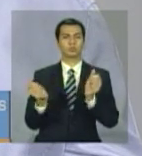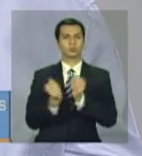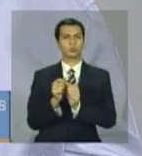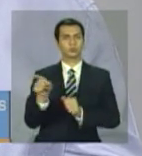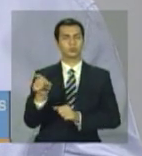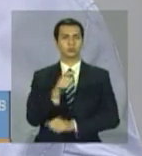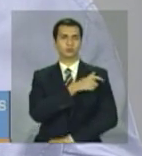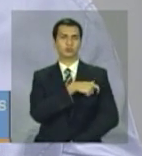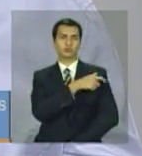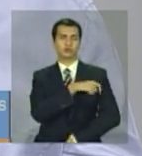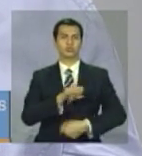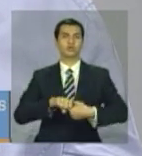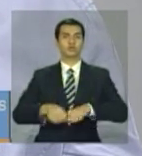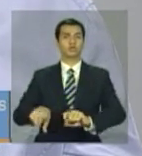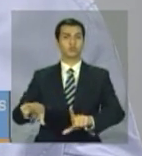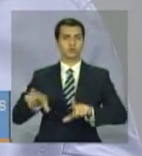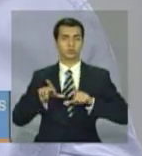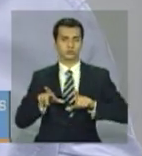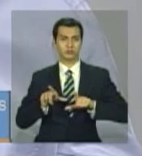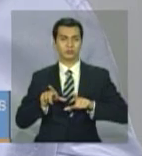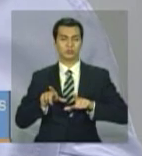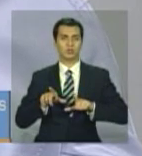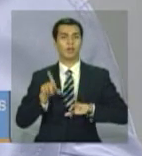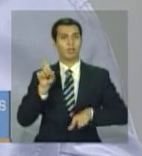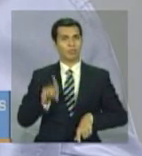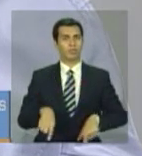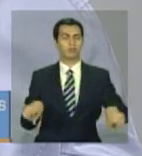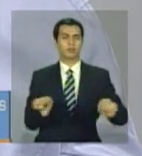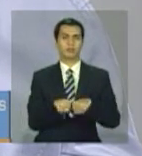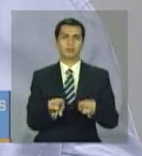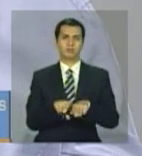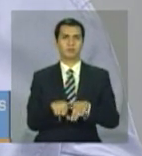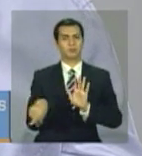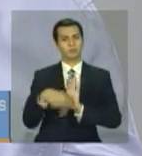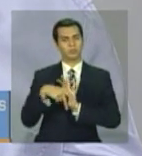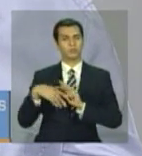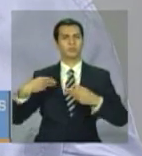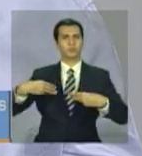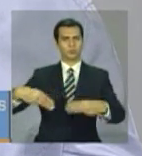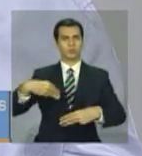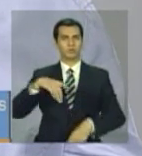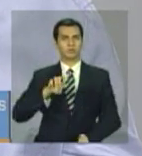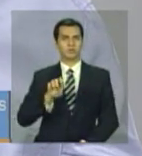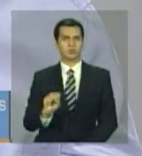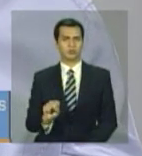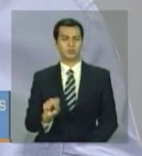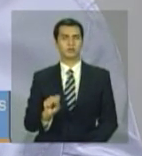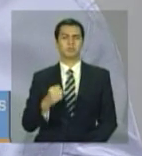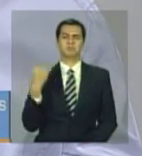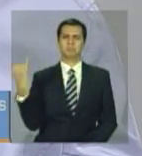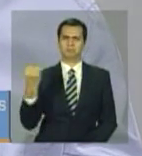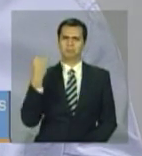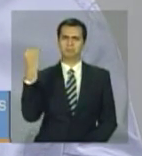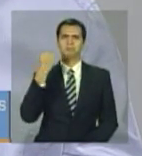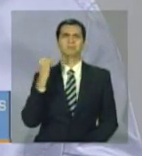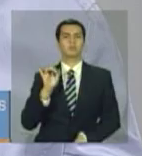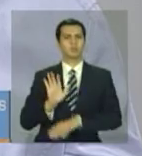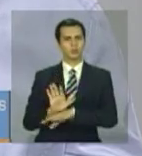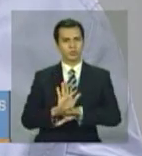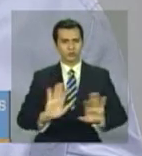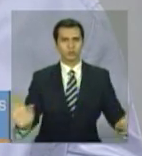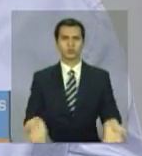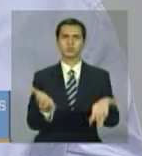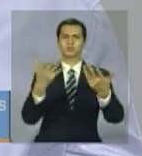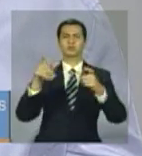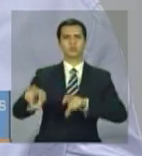de gestores para a cisterna. Para cisterna, que também é um equipamento do Ministério, né, que está na CISAM, muito importante no fomento à produção, né,